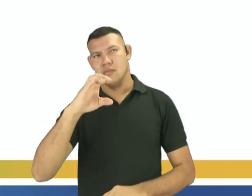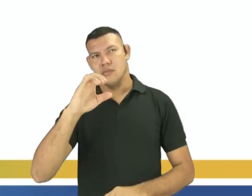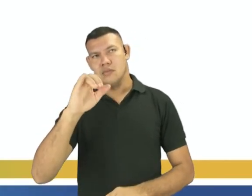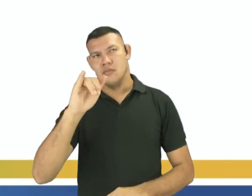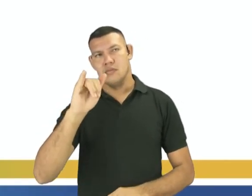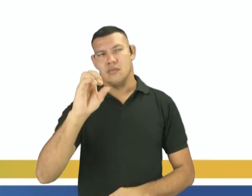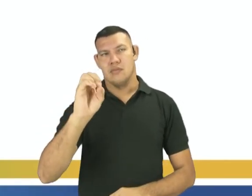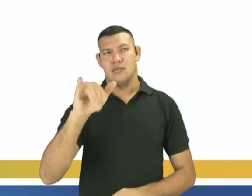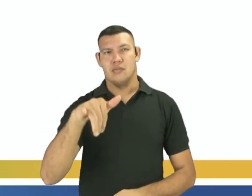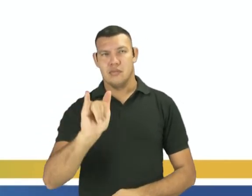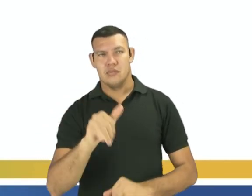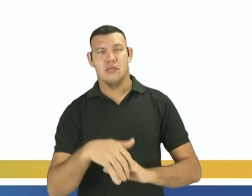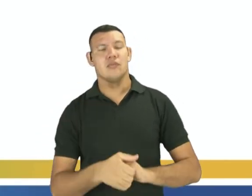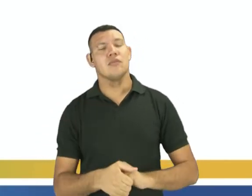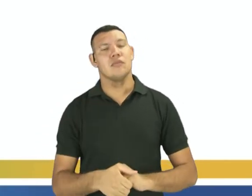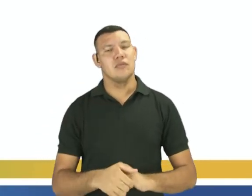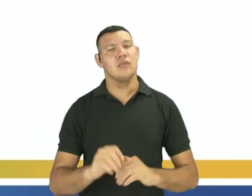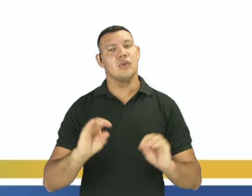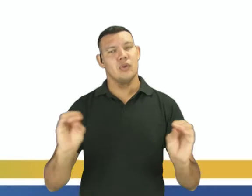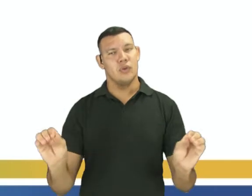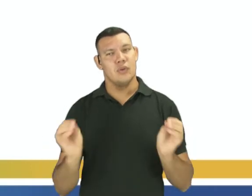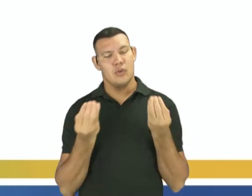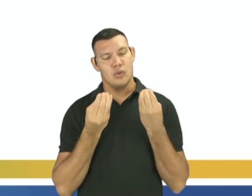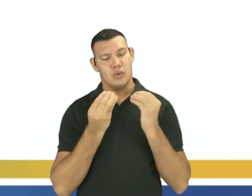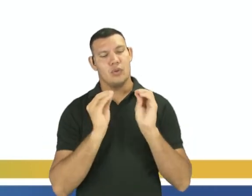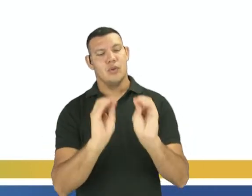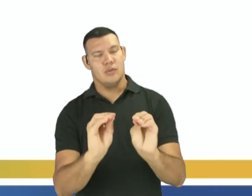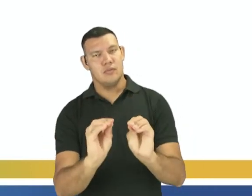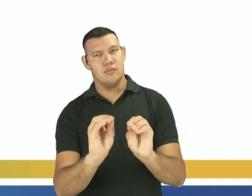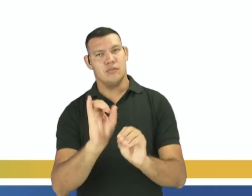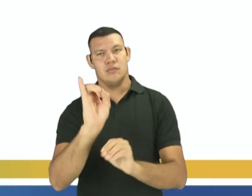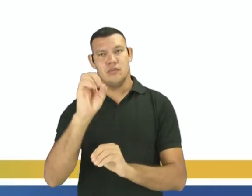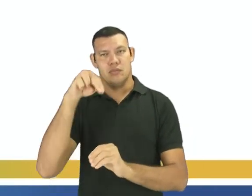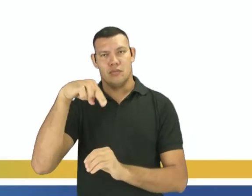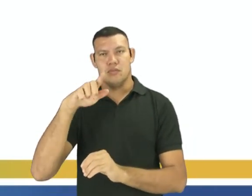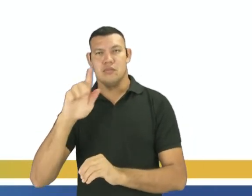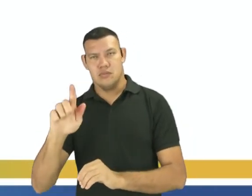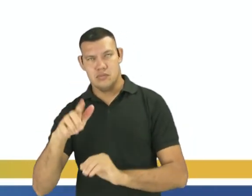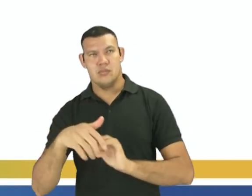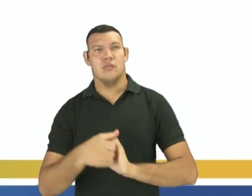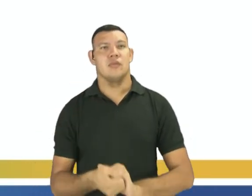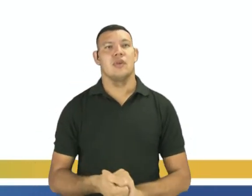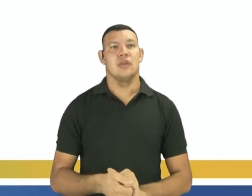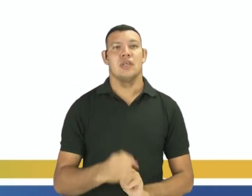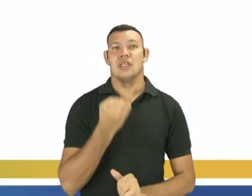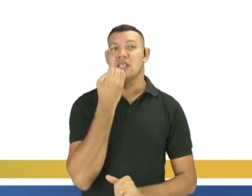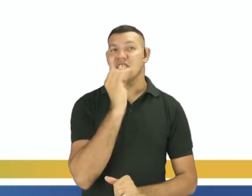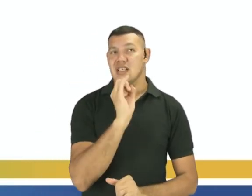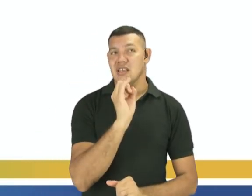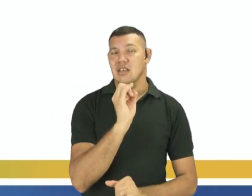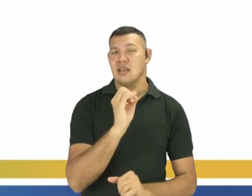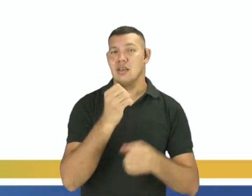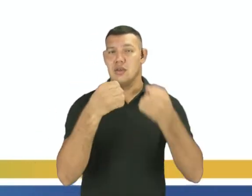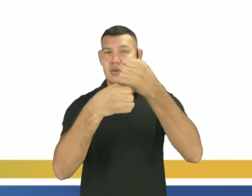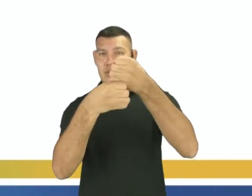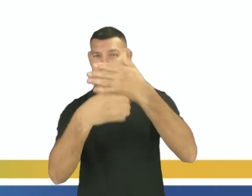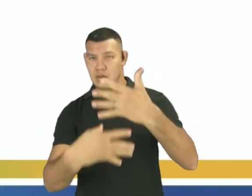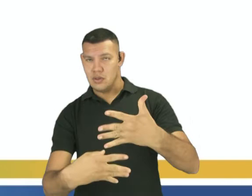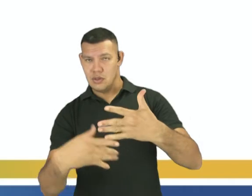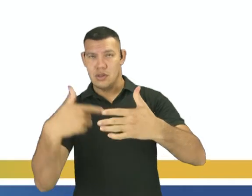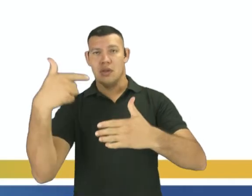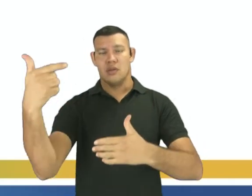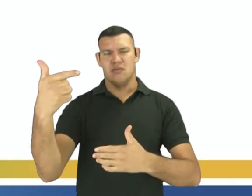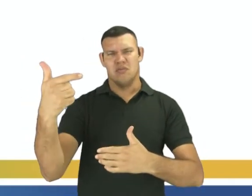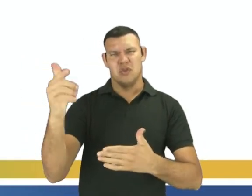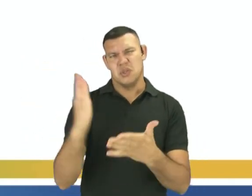preposição, você vai acrescentar ing e vai usar no gerúndio. Tá? Agora, se for da lista 2 ou alguns outros verbos que, como